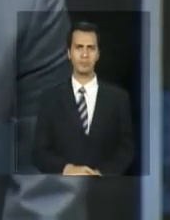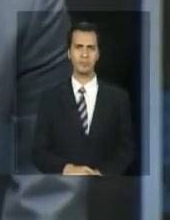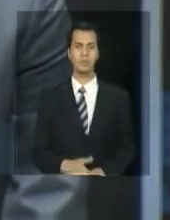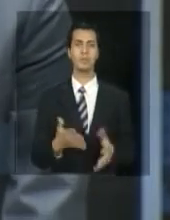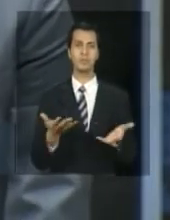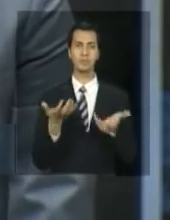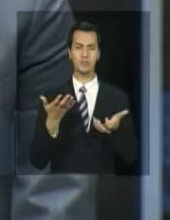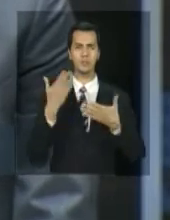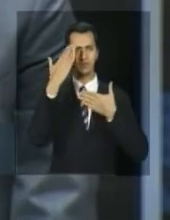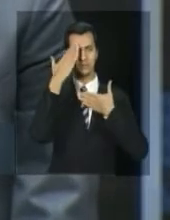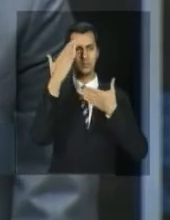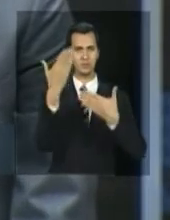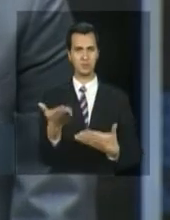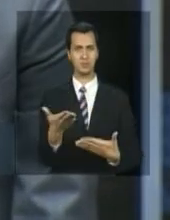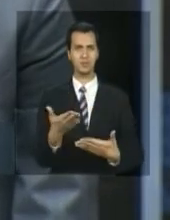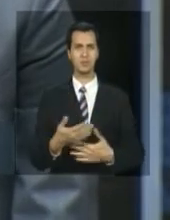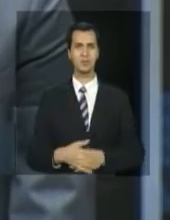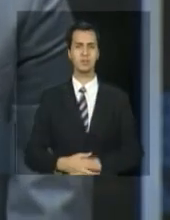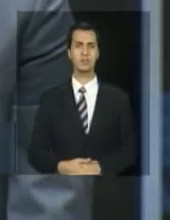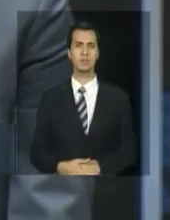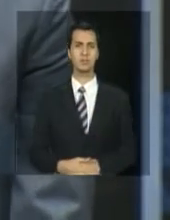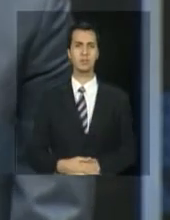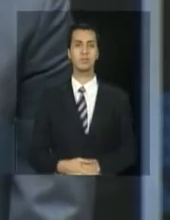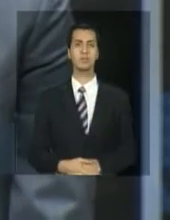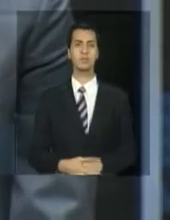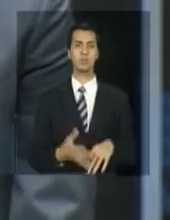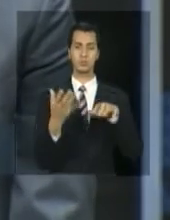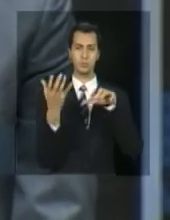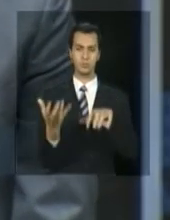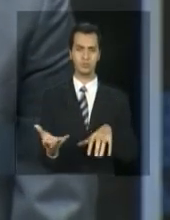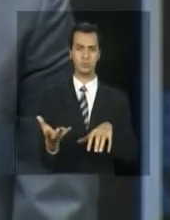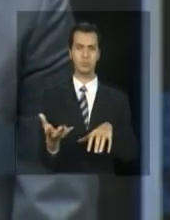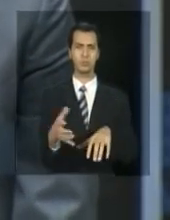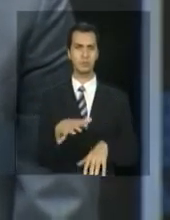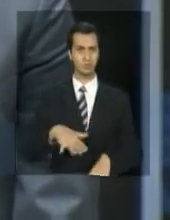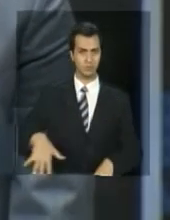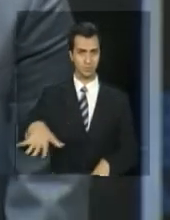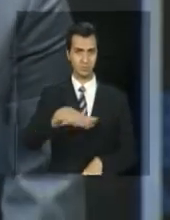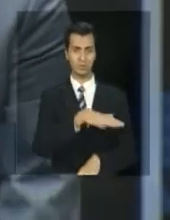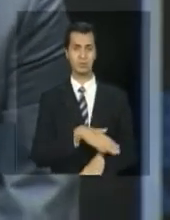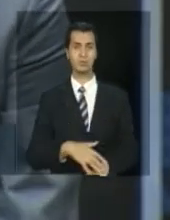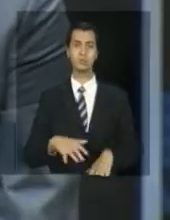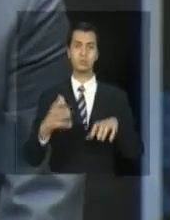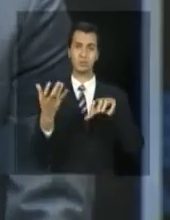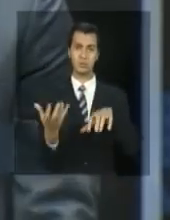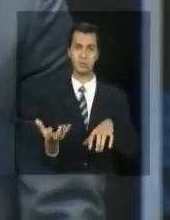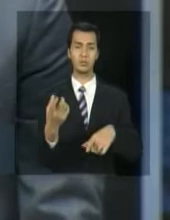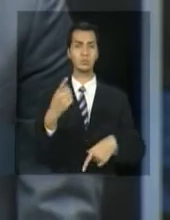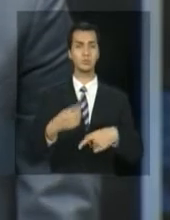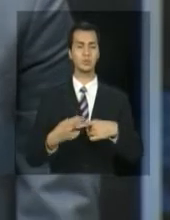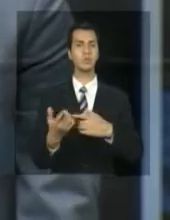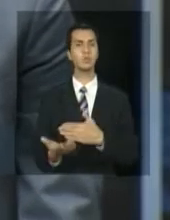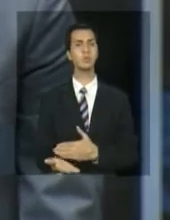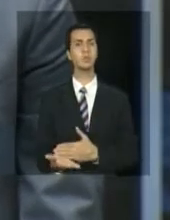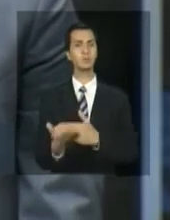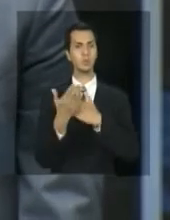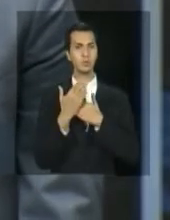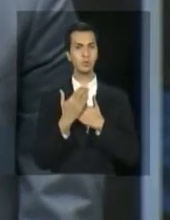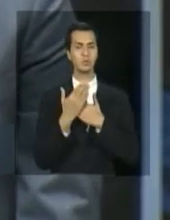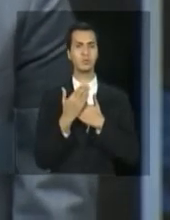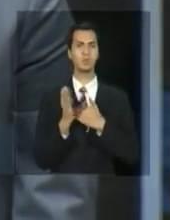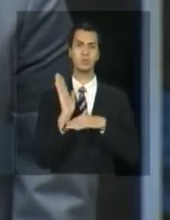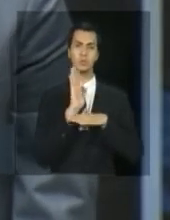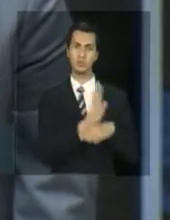Quero agradecer, portanto, ao Congresso Nacional pela grande contribuição que vem dando